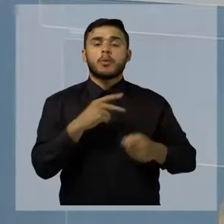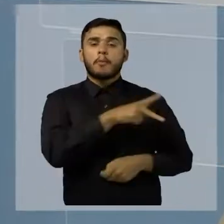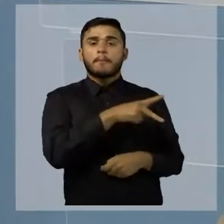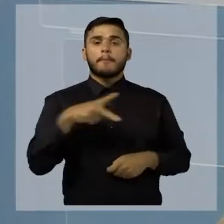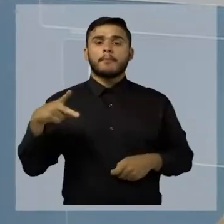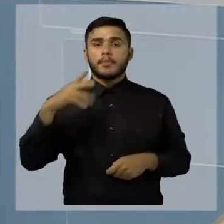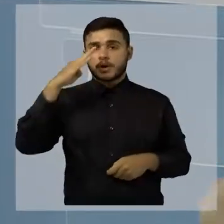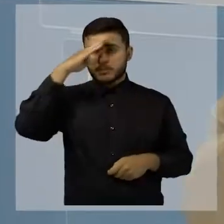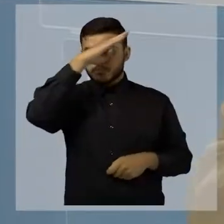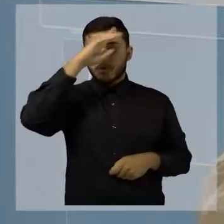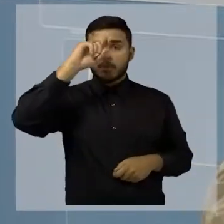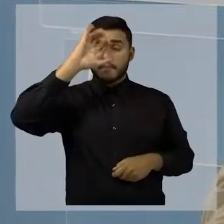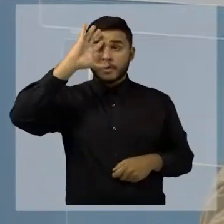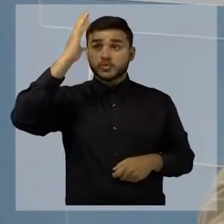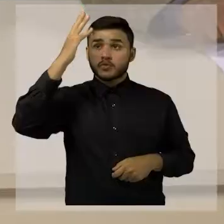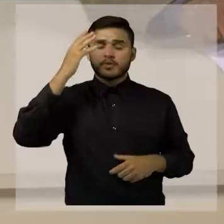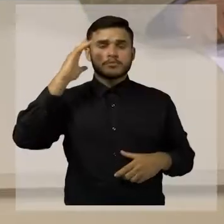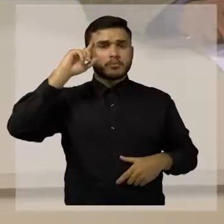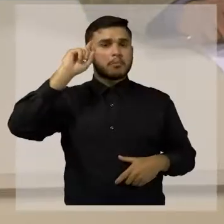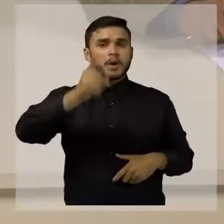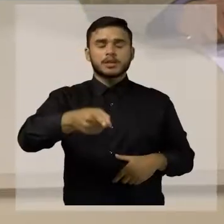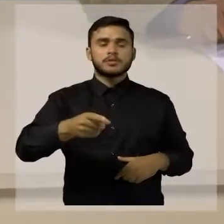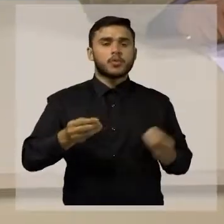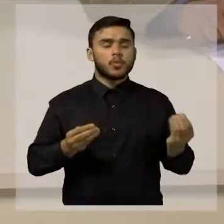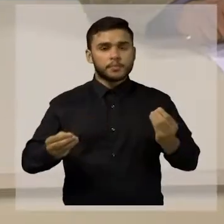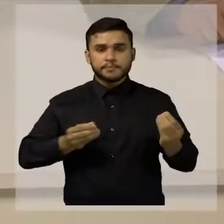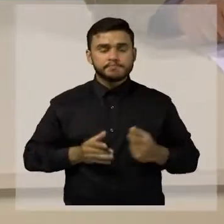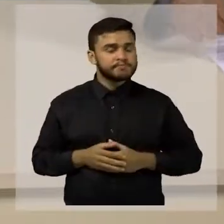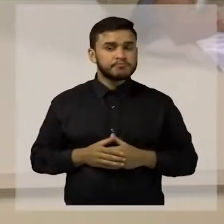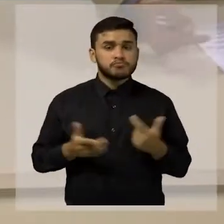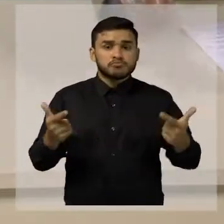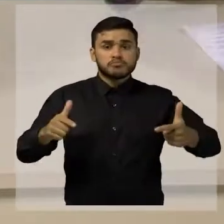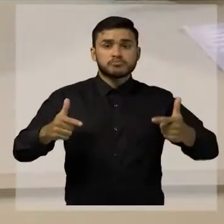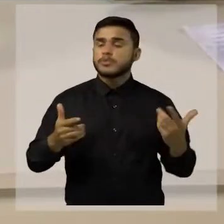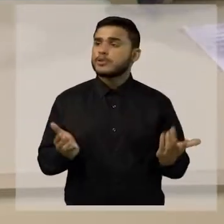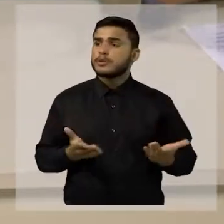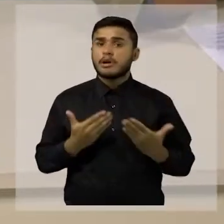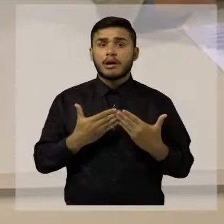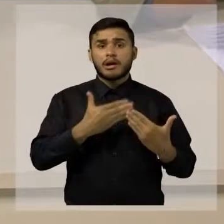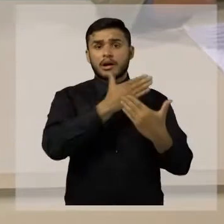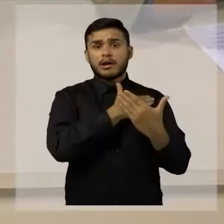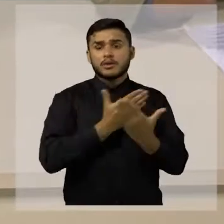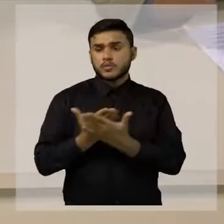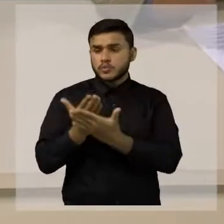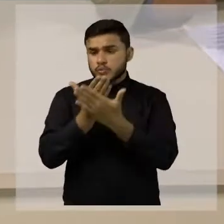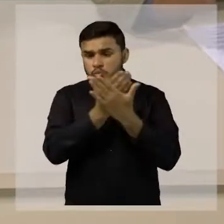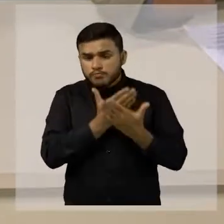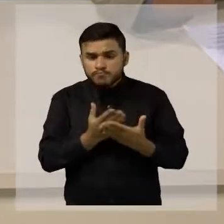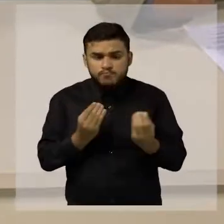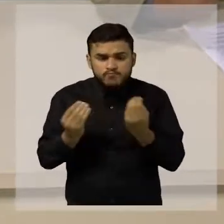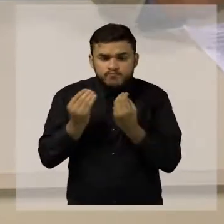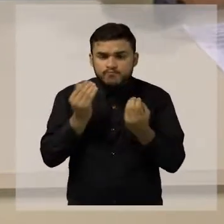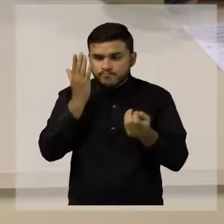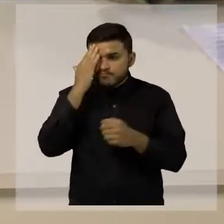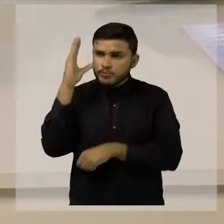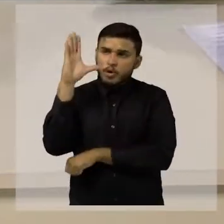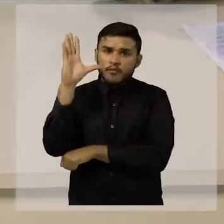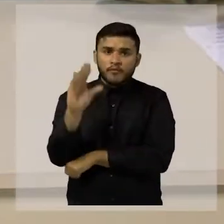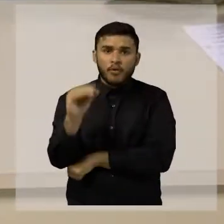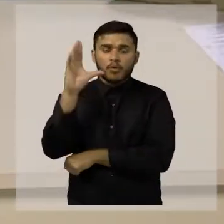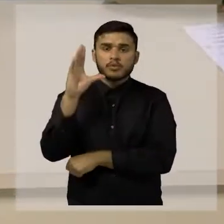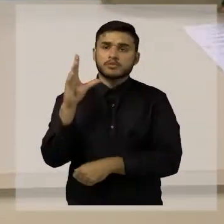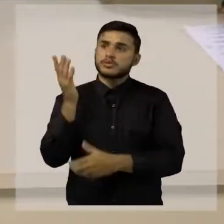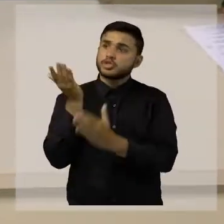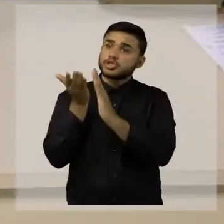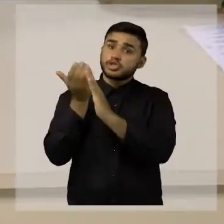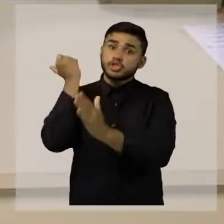presidente Jair Bolsonaro dessa medida, como ela se daria, e também não houve estudos prévios, para que a retirada dos